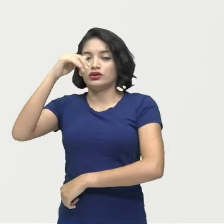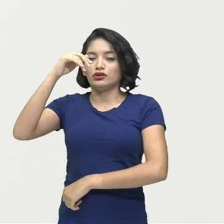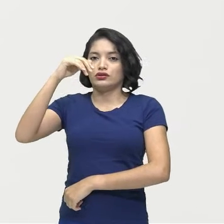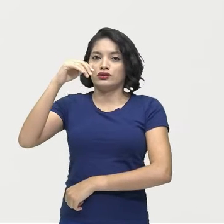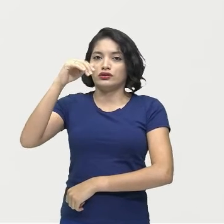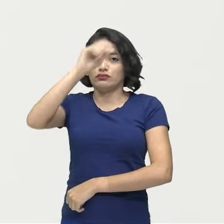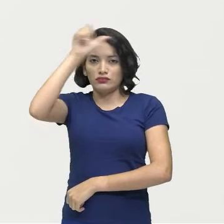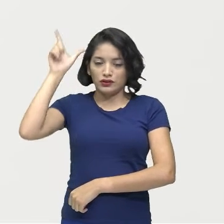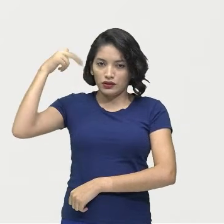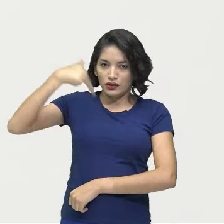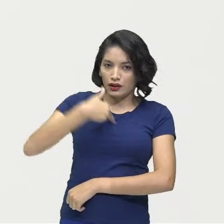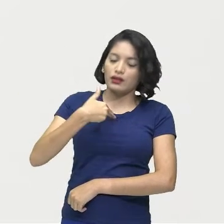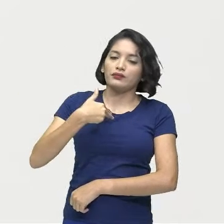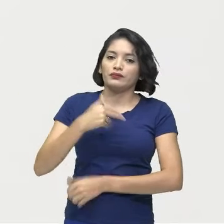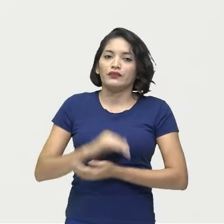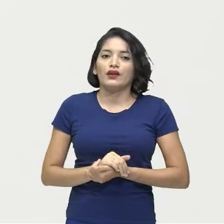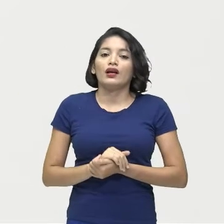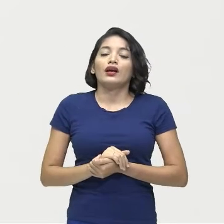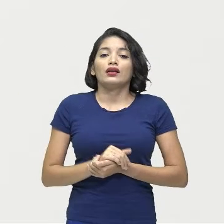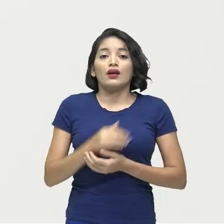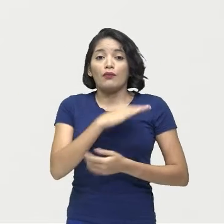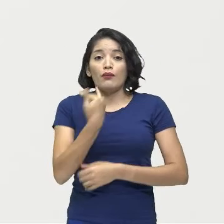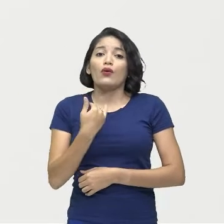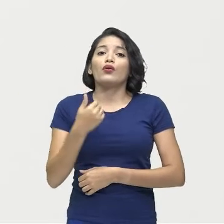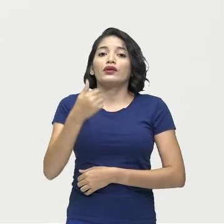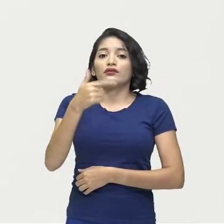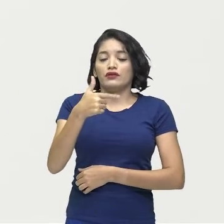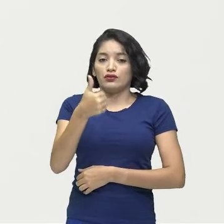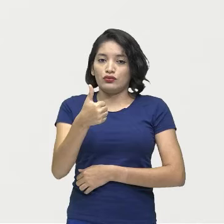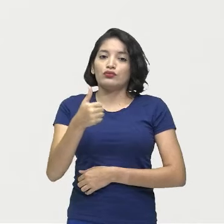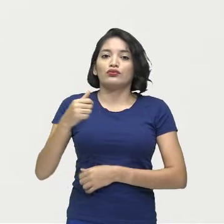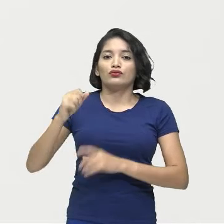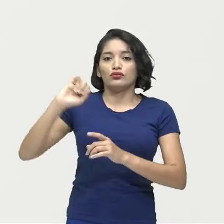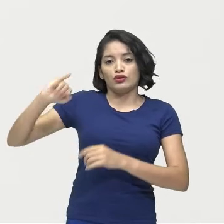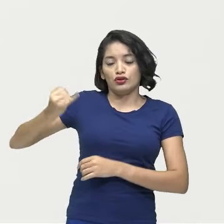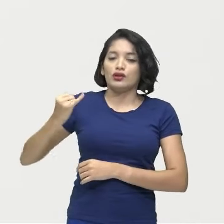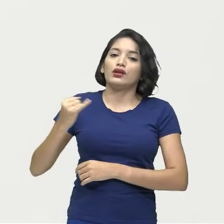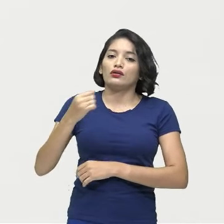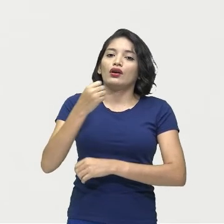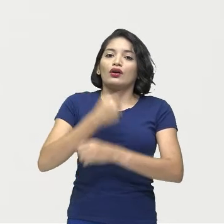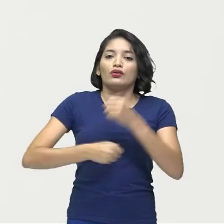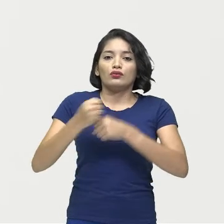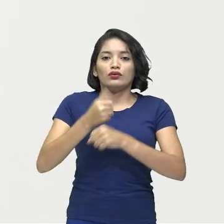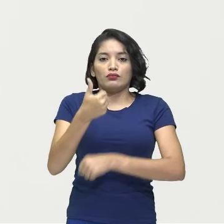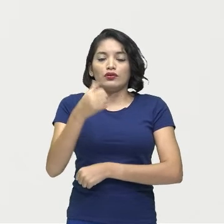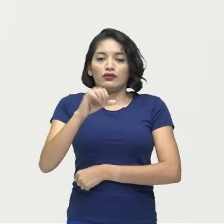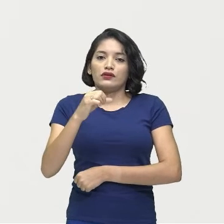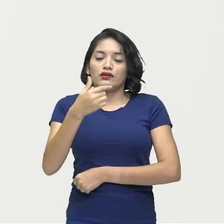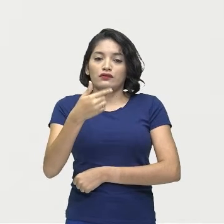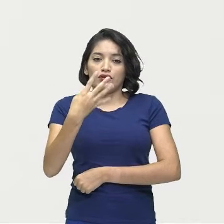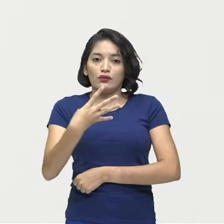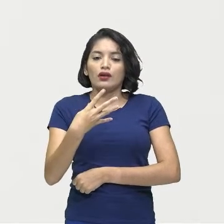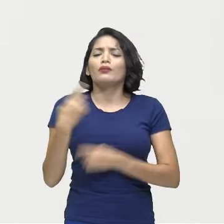problemas, certo? Então, ele morre em 21 de janeiro de 1924 e os problemas começam a acontecer. Porque quem